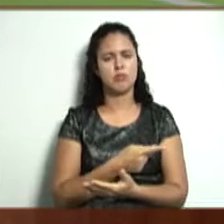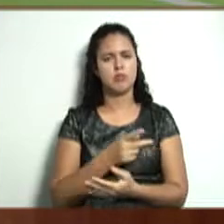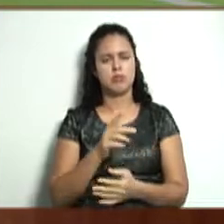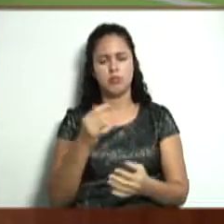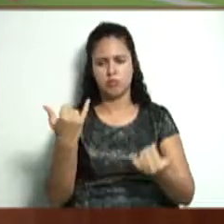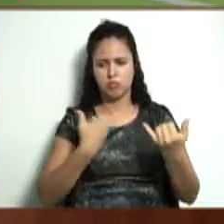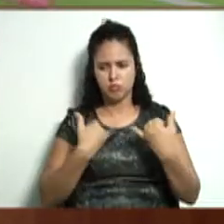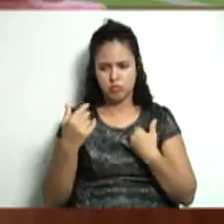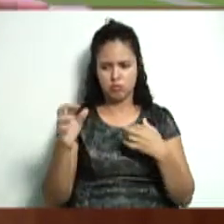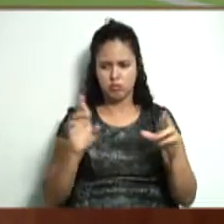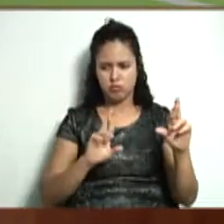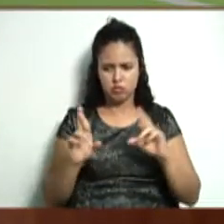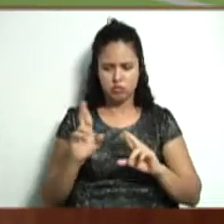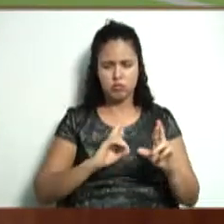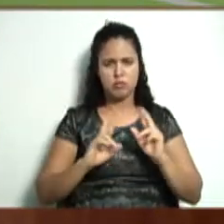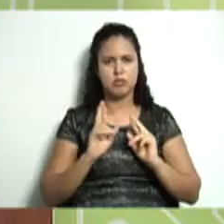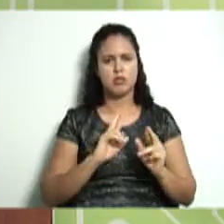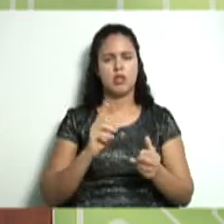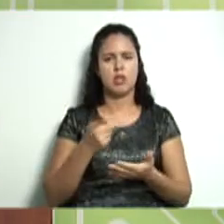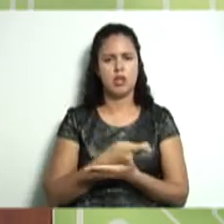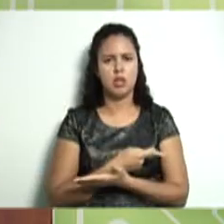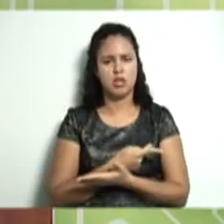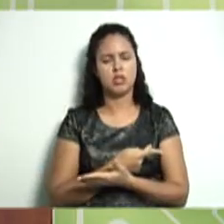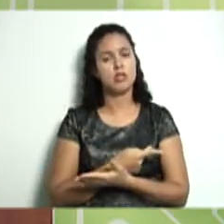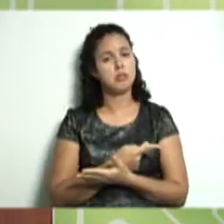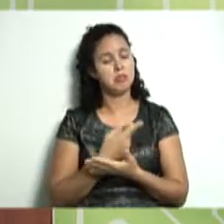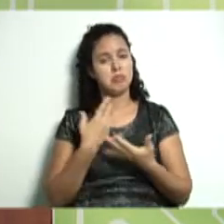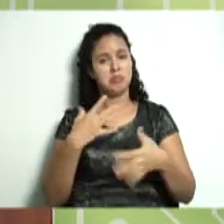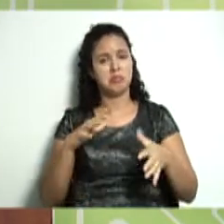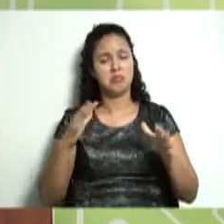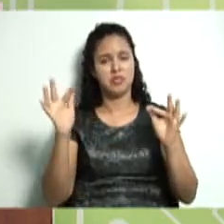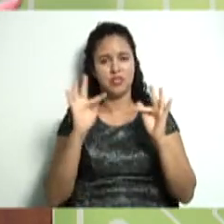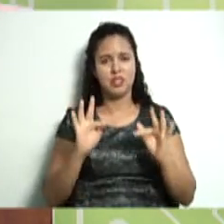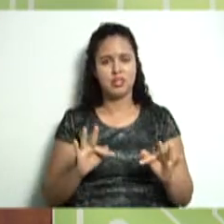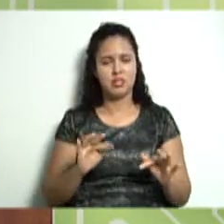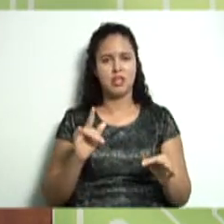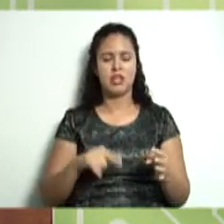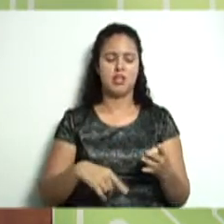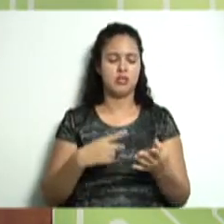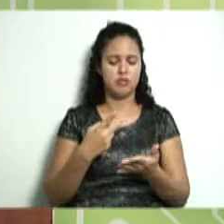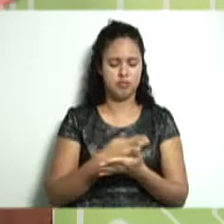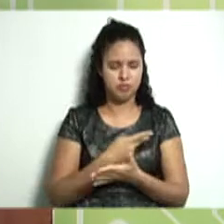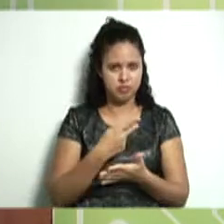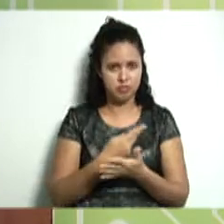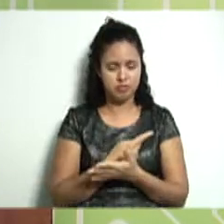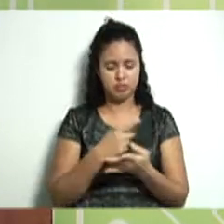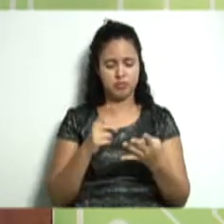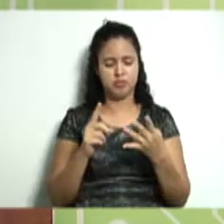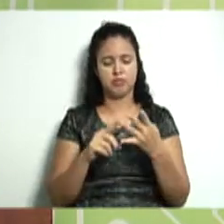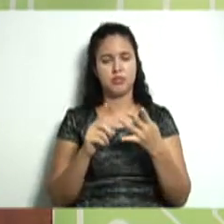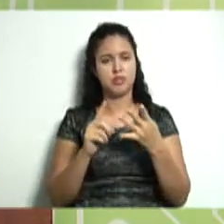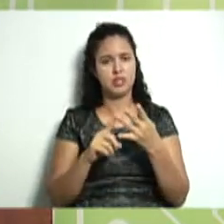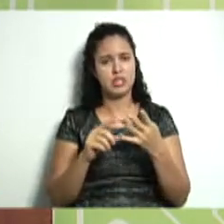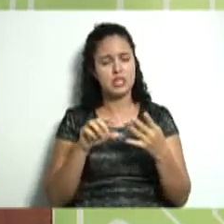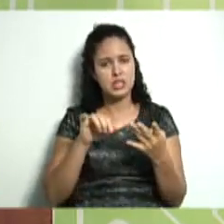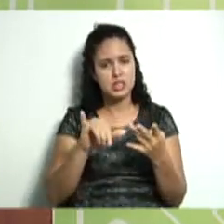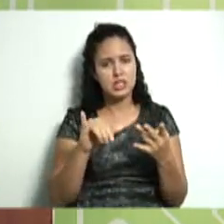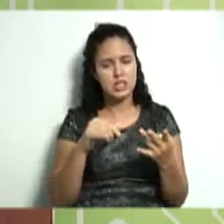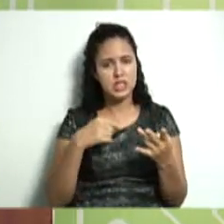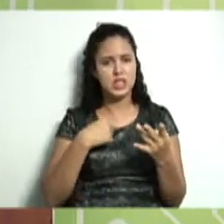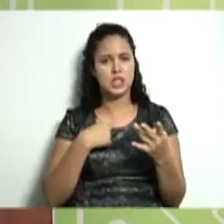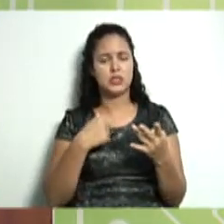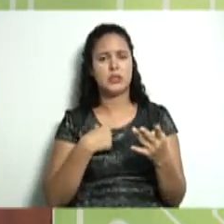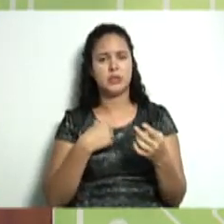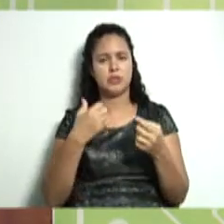errado. Muito bem, nossa, que felicidade. Está errado mesmo, professora. Imagina se eu estou acabando